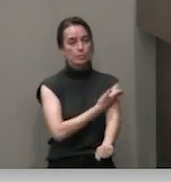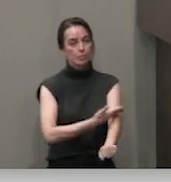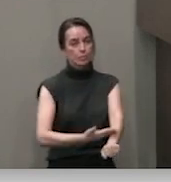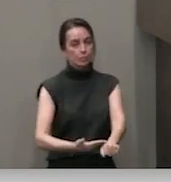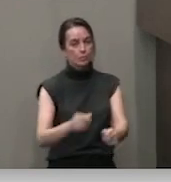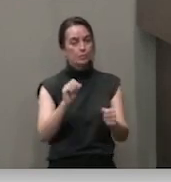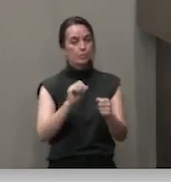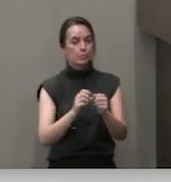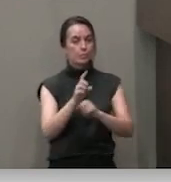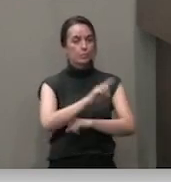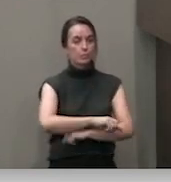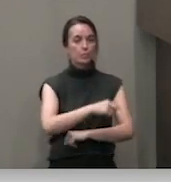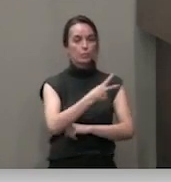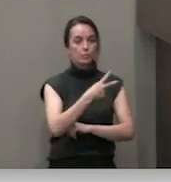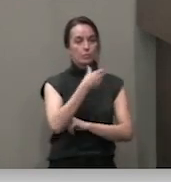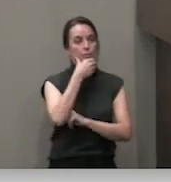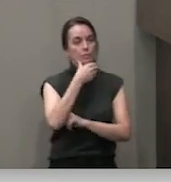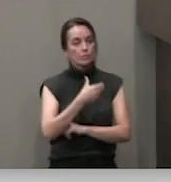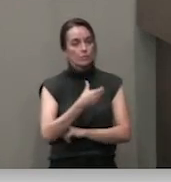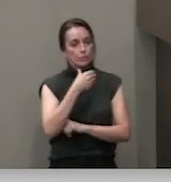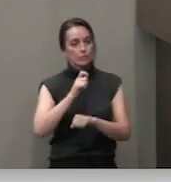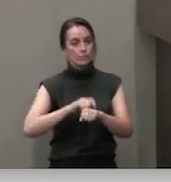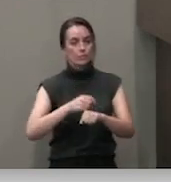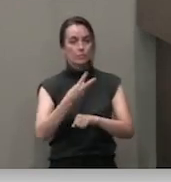a realizar-se no dia 2 de Dezembro do corrente às 15 horas